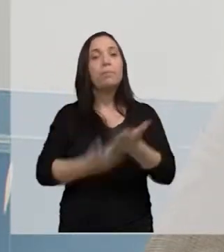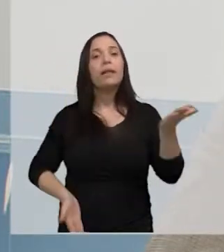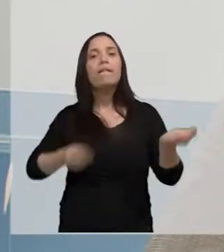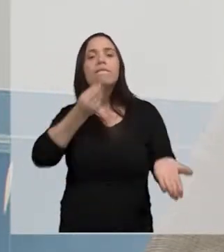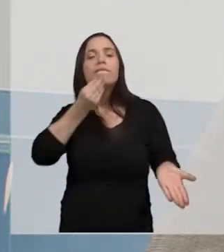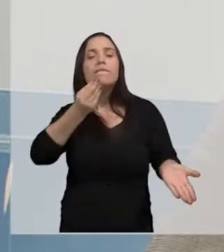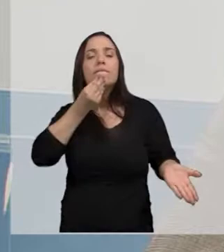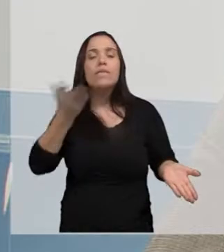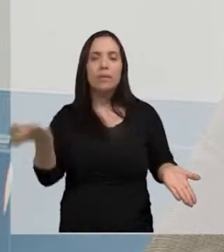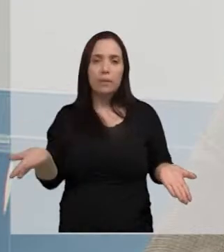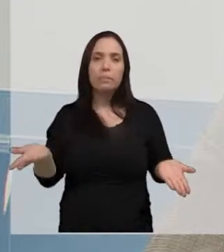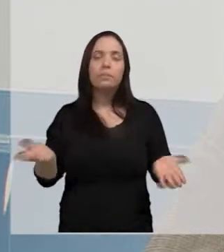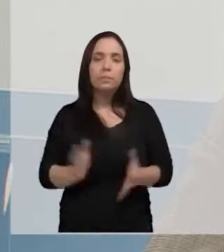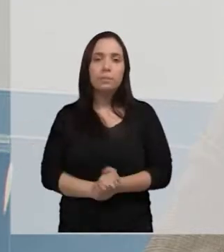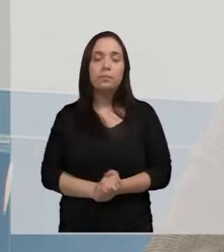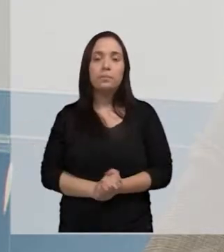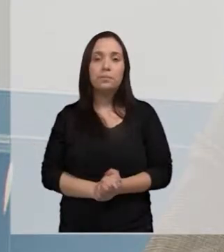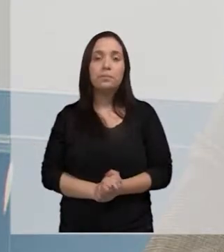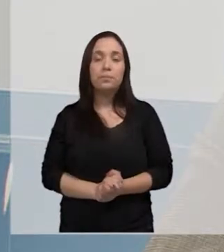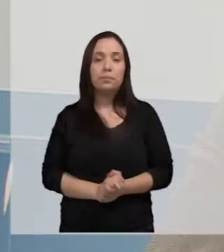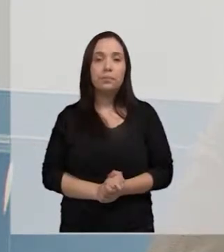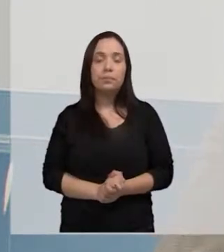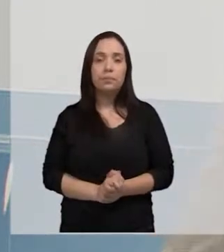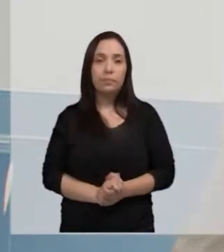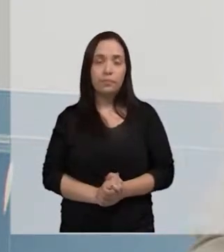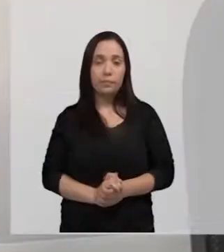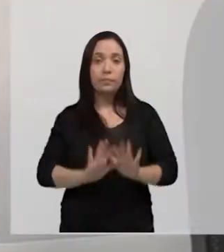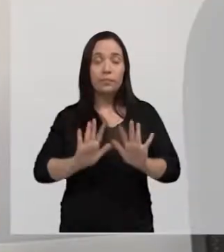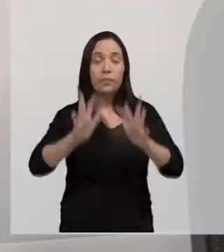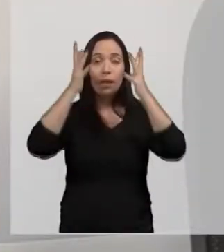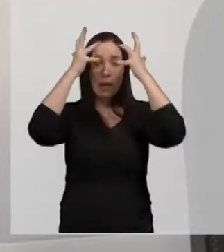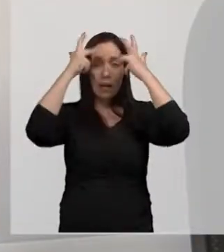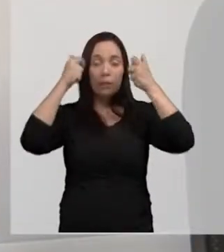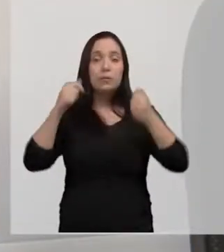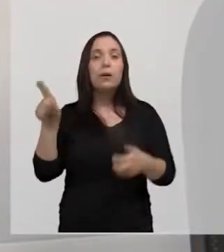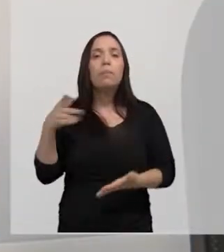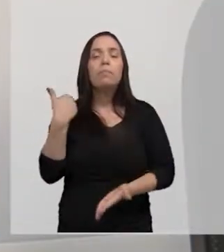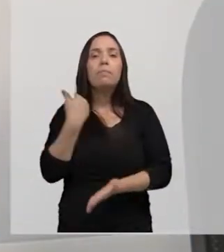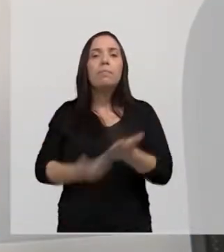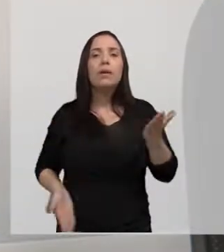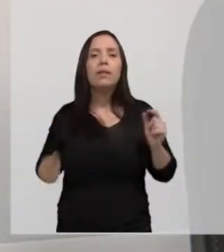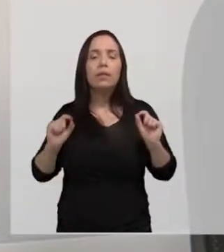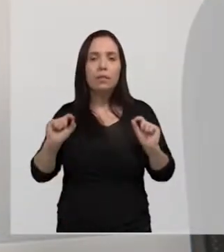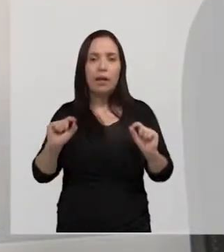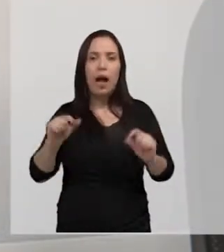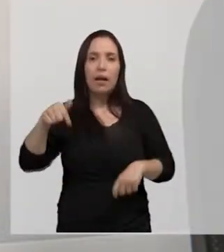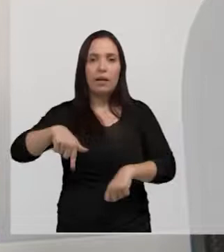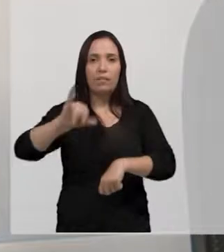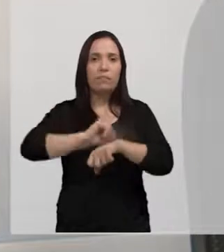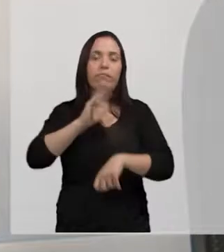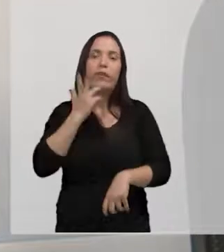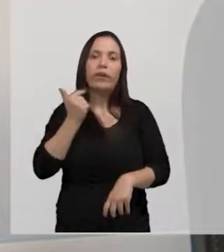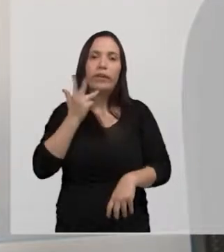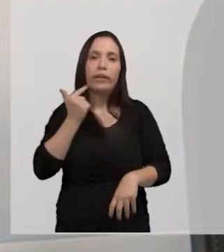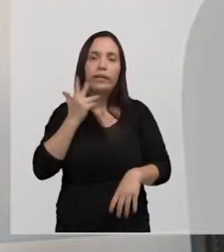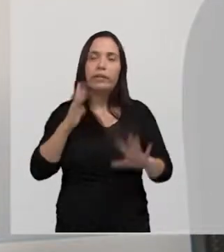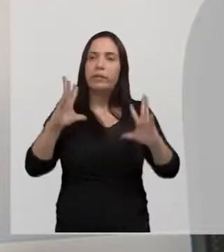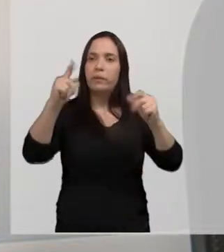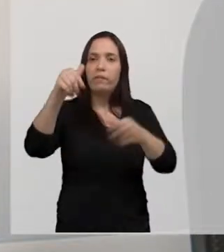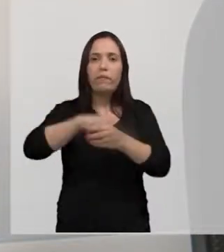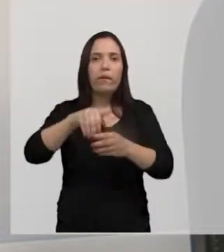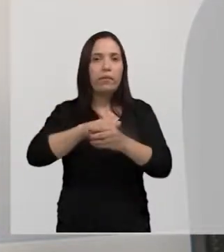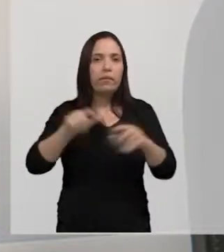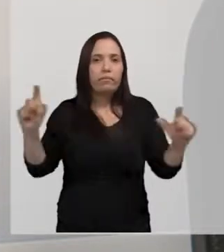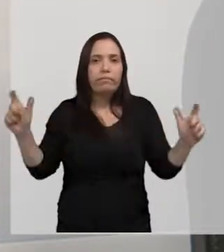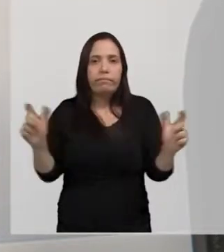mais no Ceará, cara. Carlos, a grande derrota de Eunício de Oliveira partiu de Fortaleza. Você